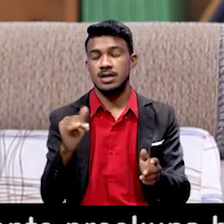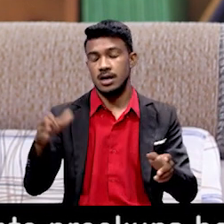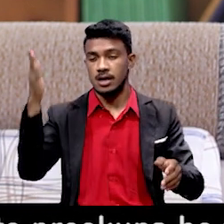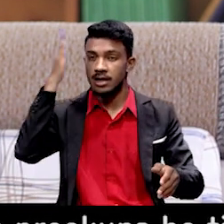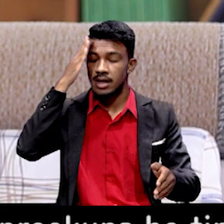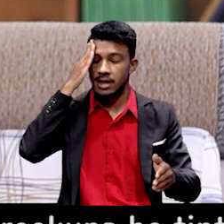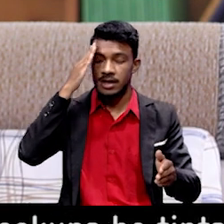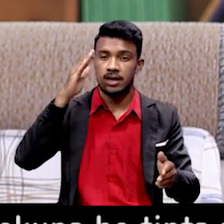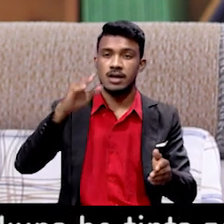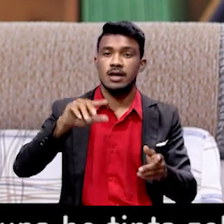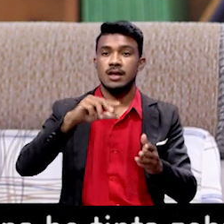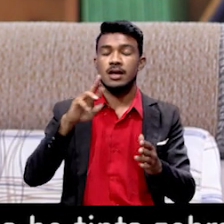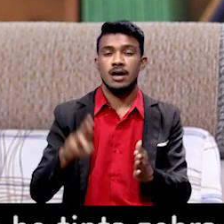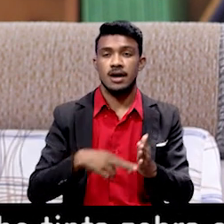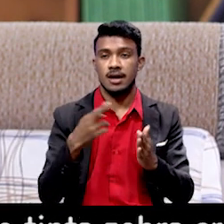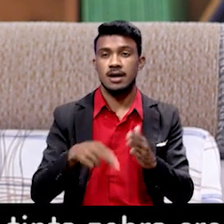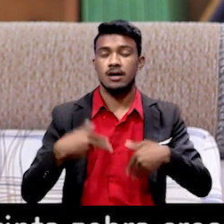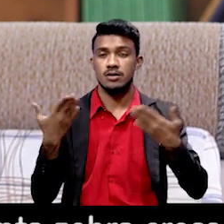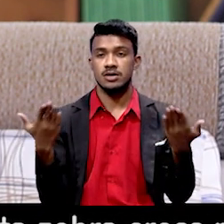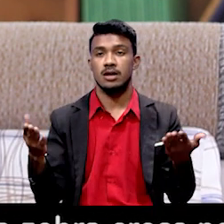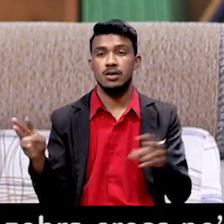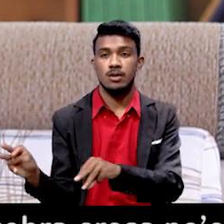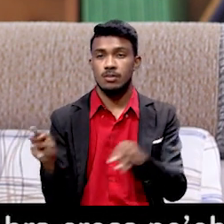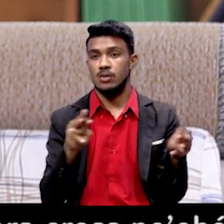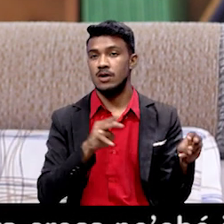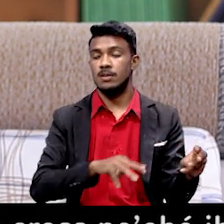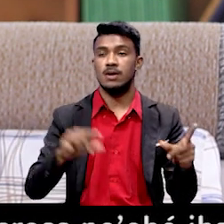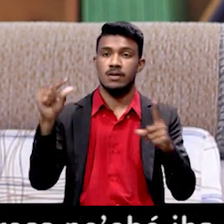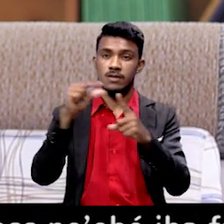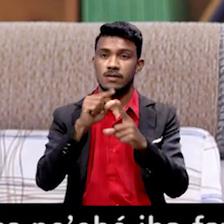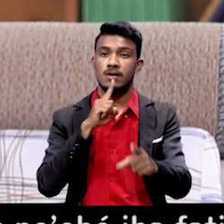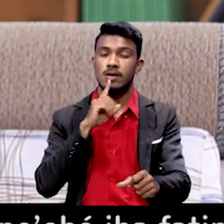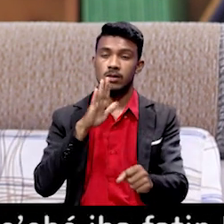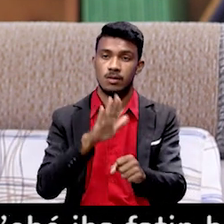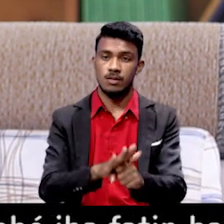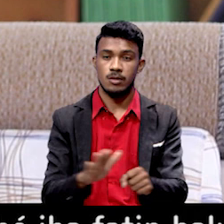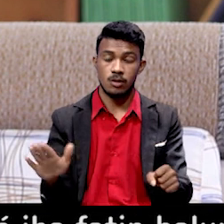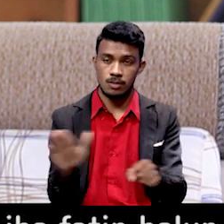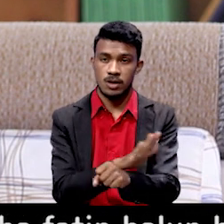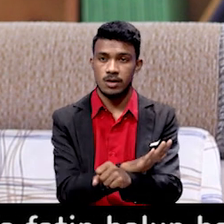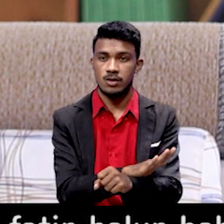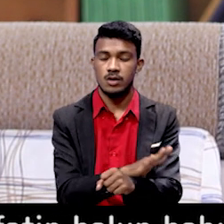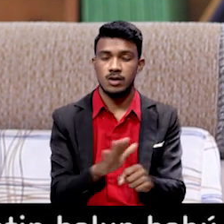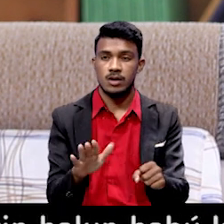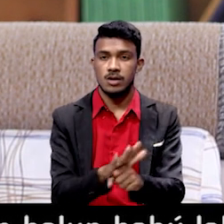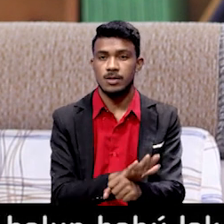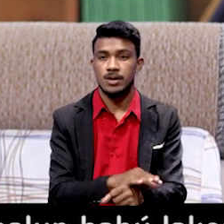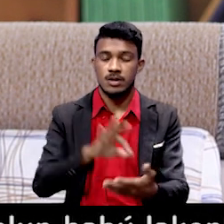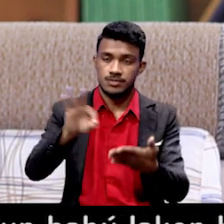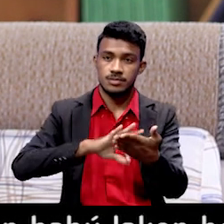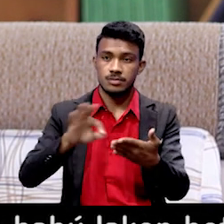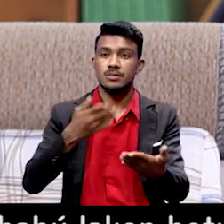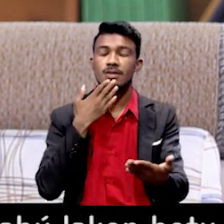oinsa, mas be atu muda fila fali ida neba frase nebe completo, muda fila fali ida neba escrita nebe mak